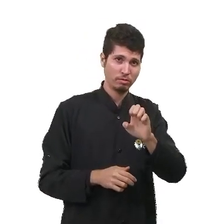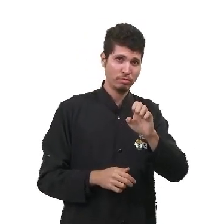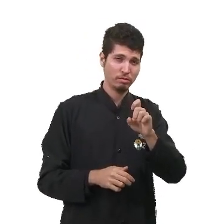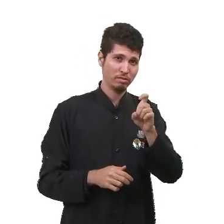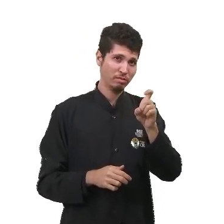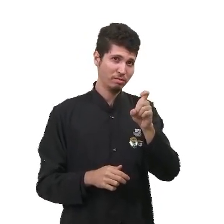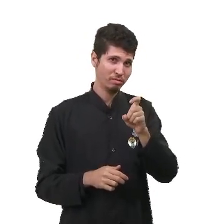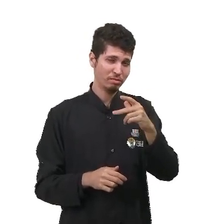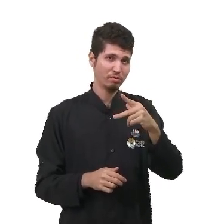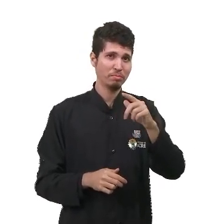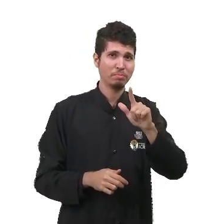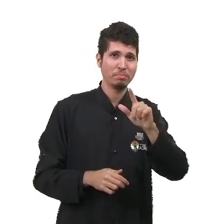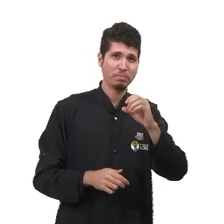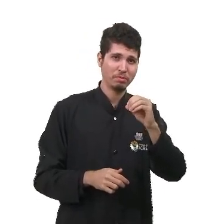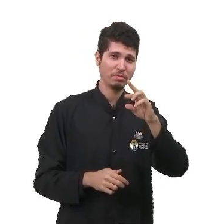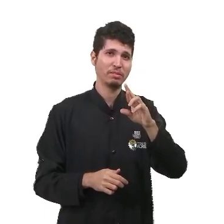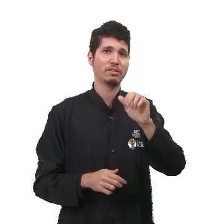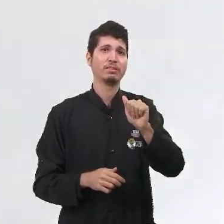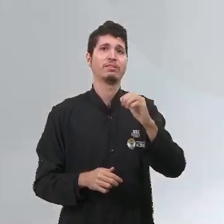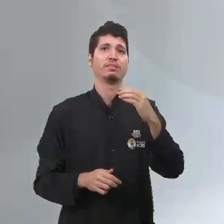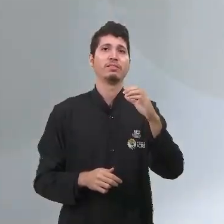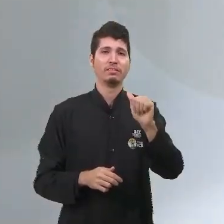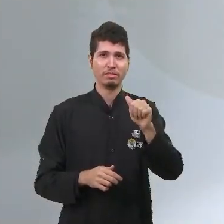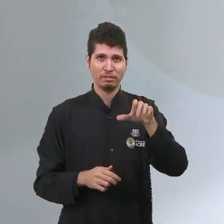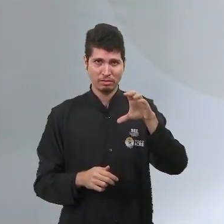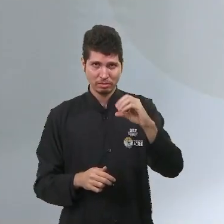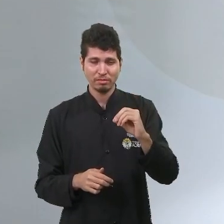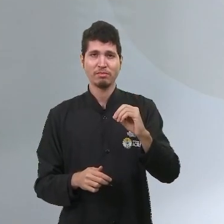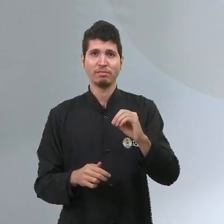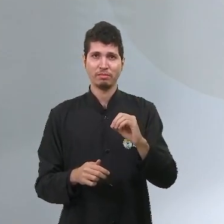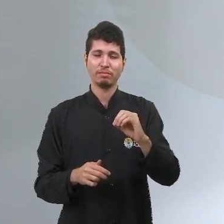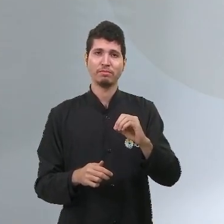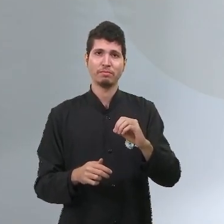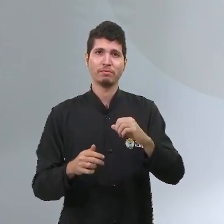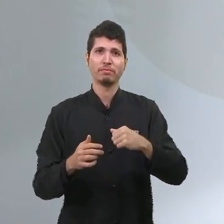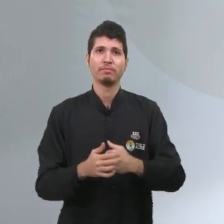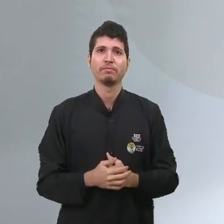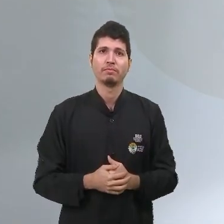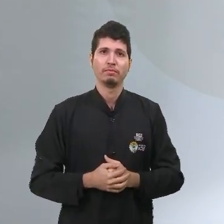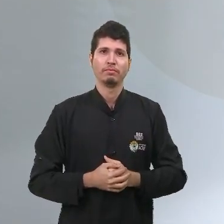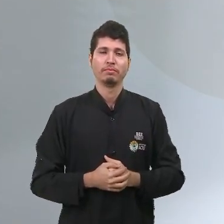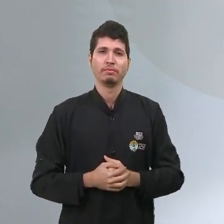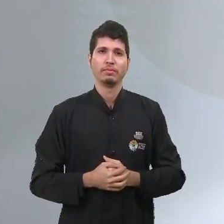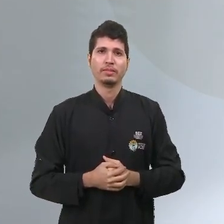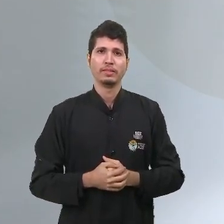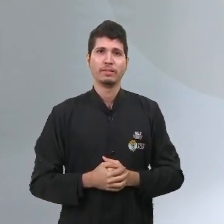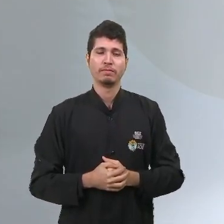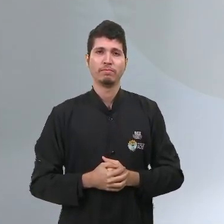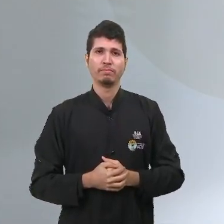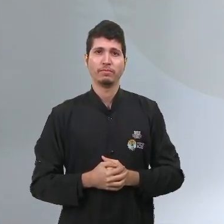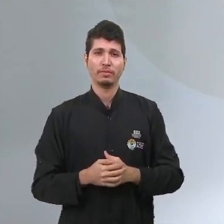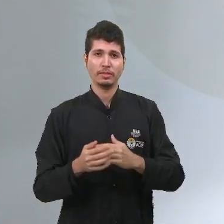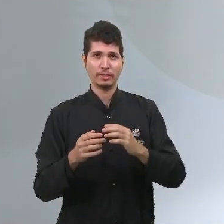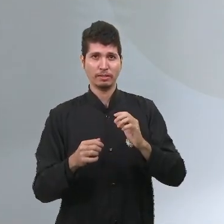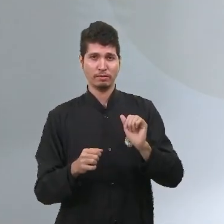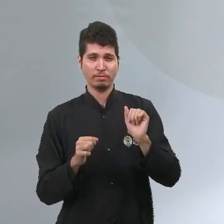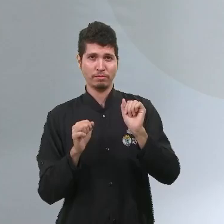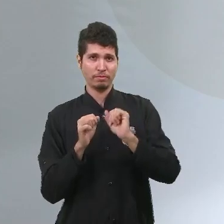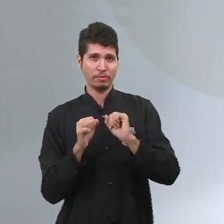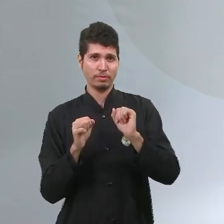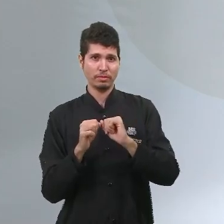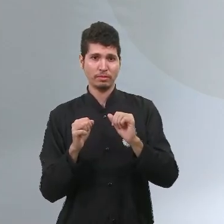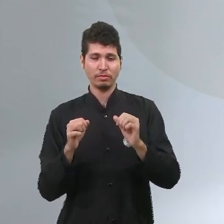Então, sabe aquelas pessoas que trabalhavam em péssimas condições? O que aconteceu? Elas começaram a formar o grupo chamado